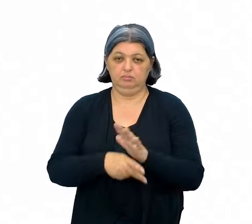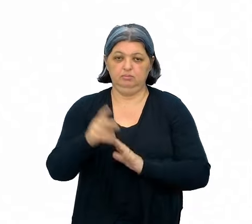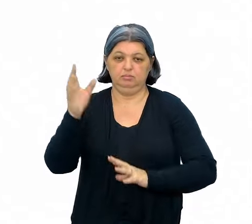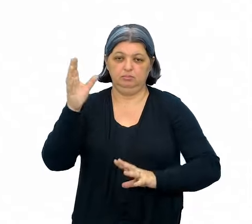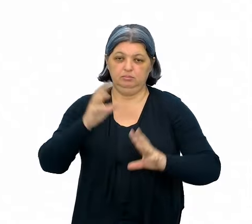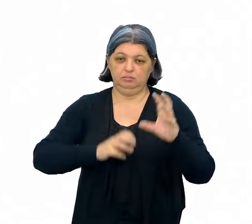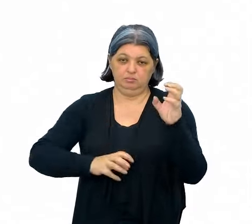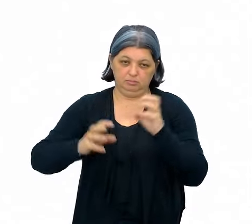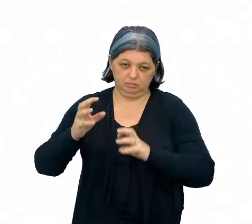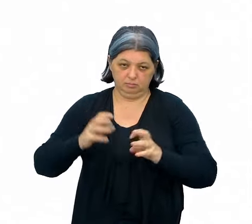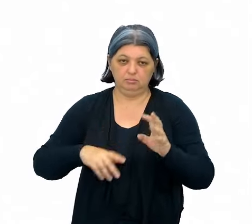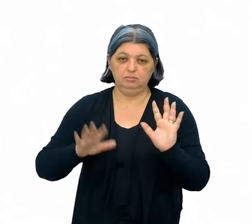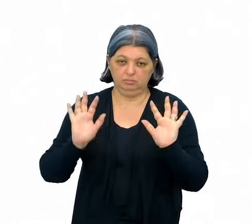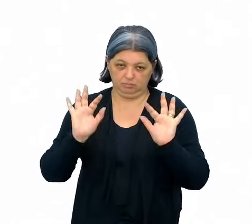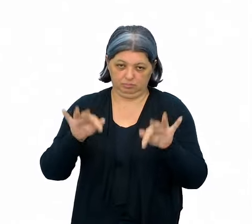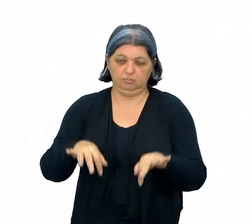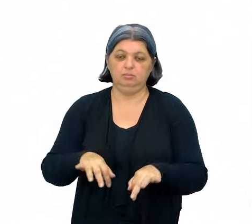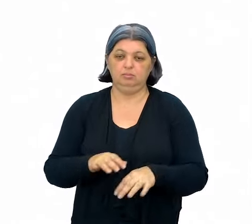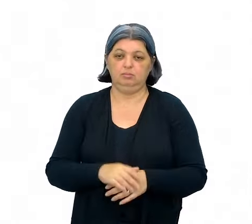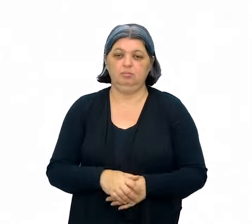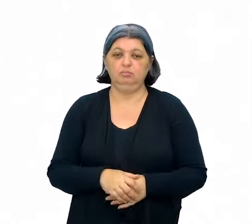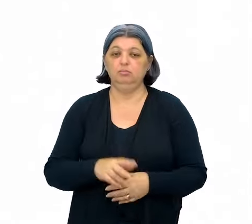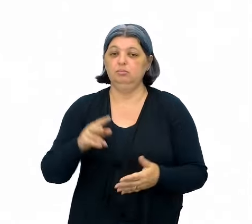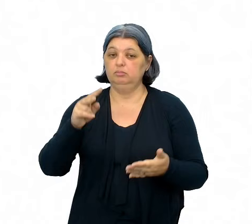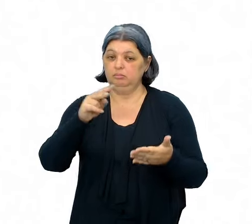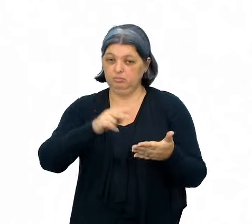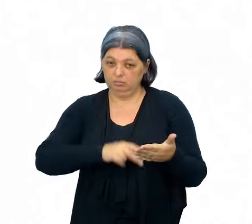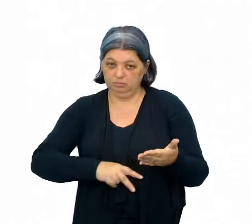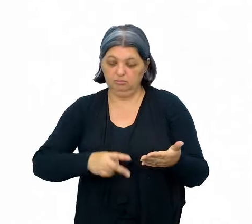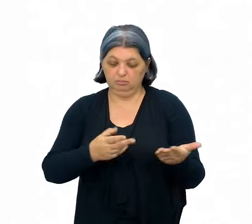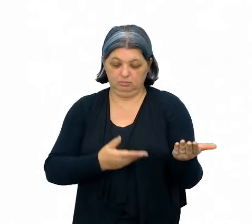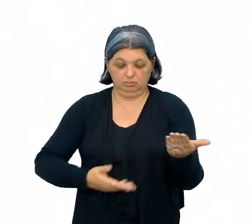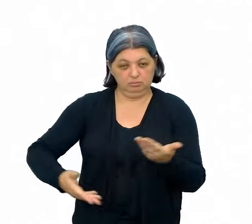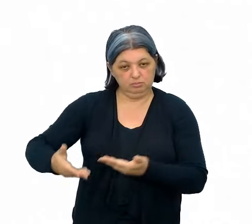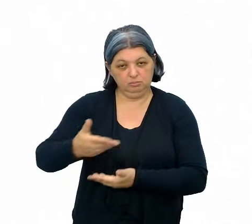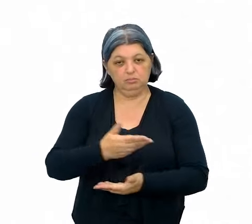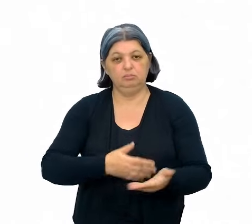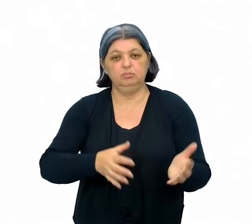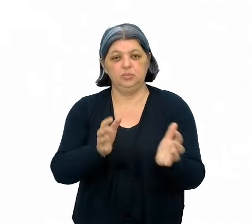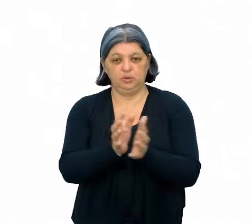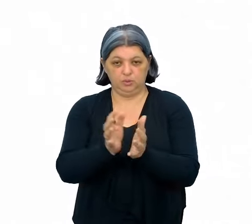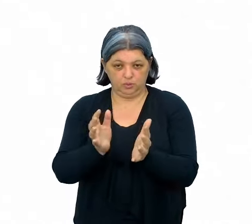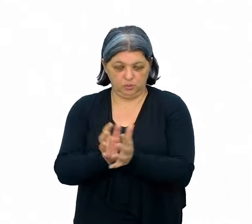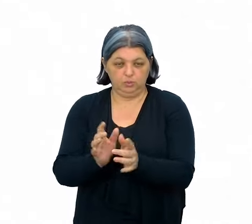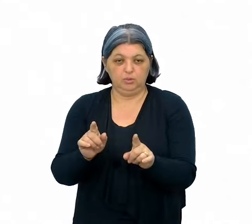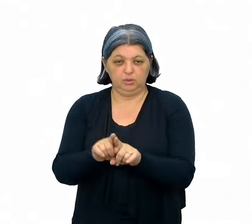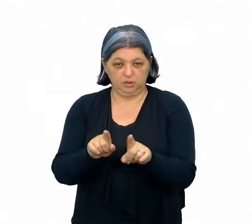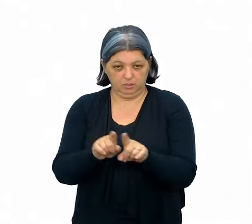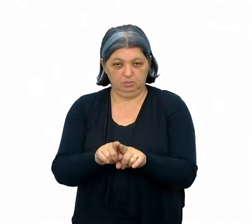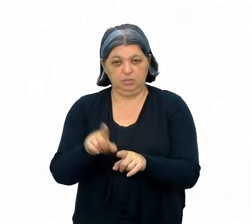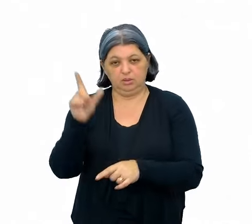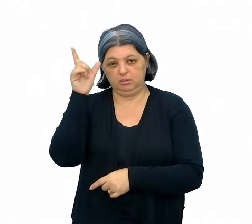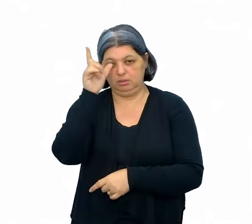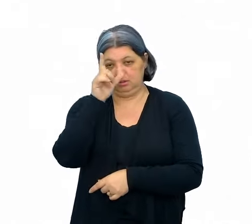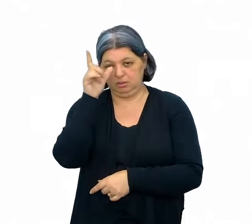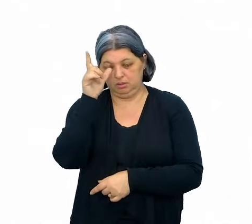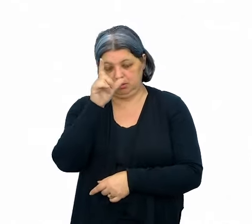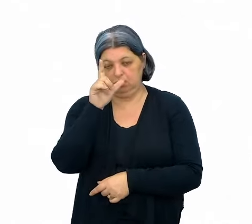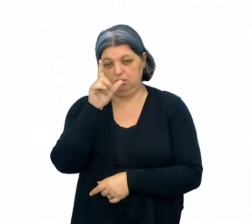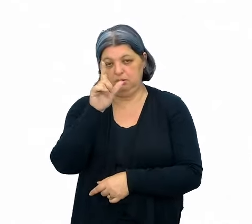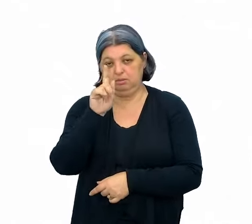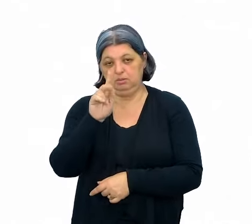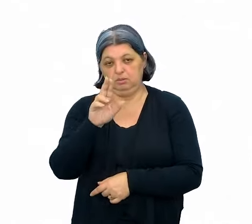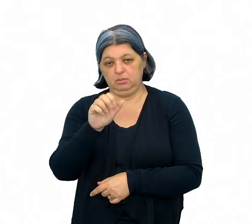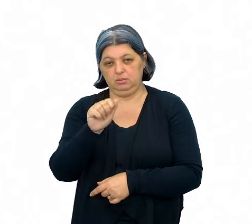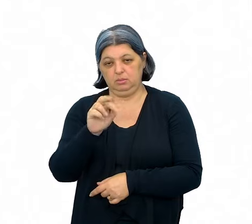um desfecho inédito. Leia em colaboração com a turma A Lenda do Guaraná. Como